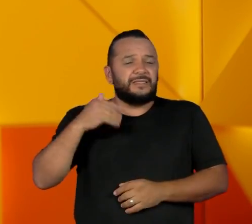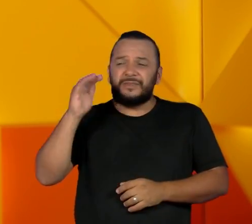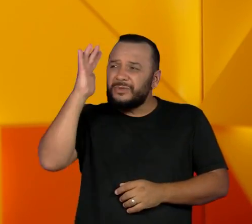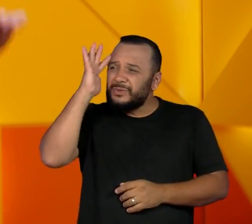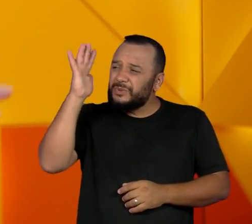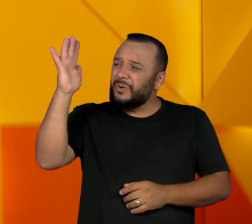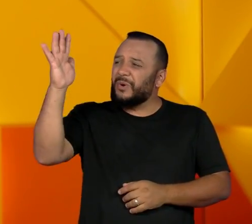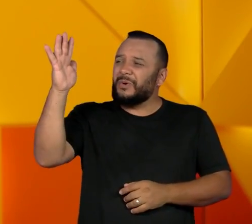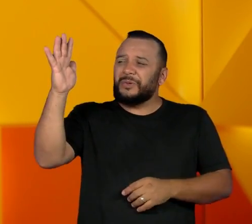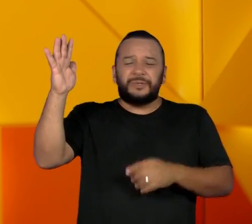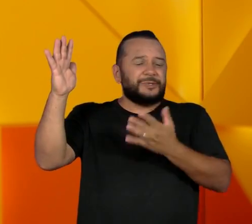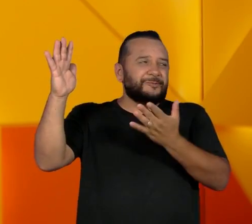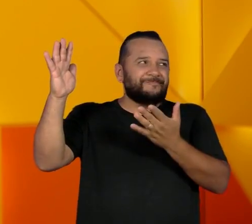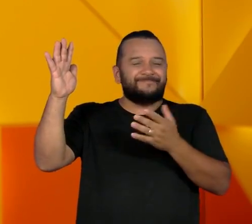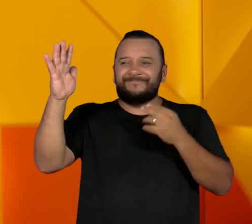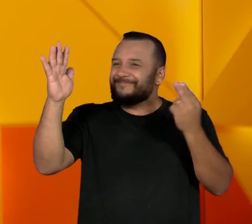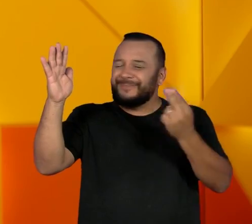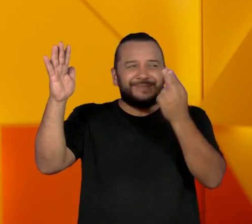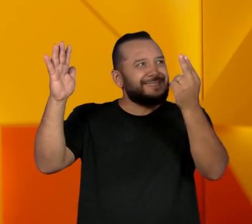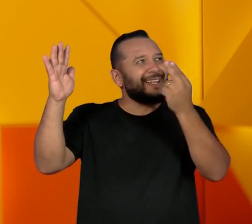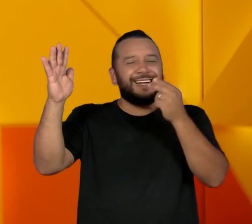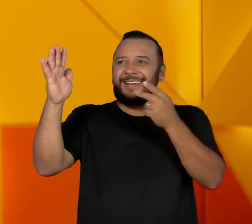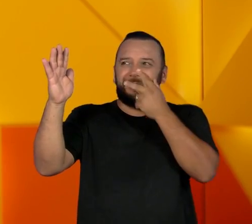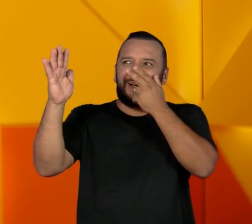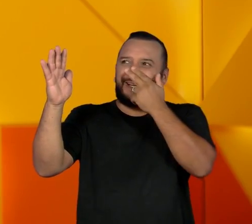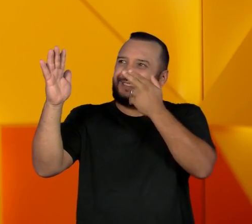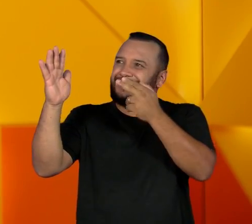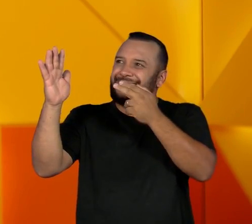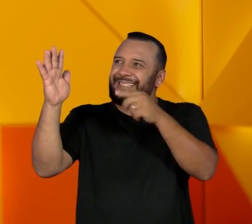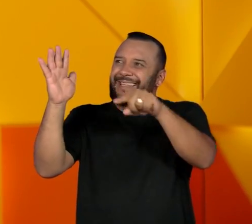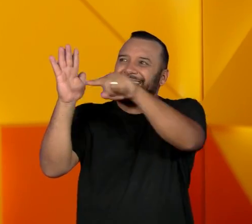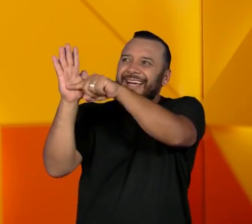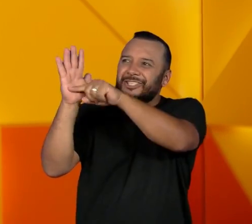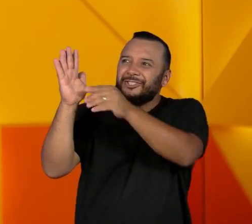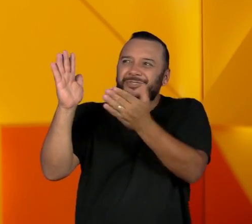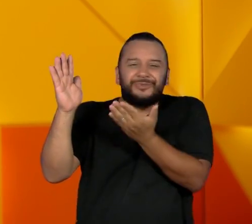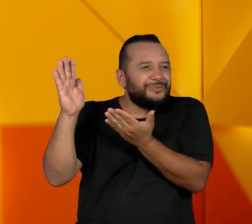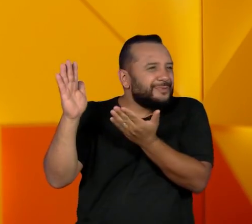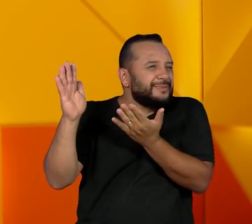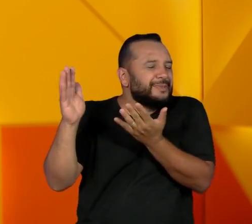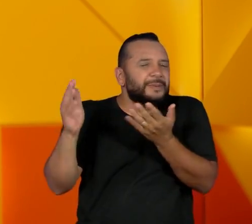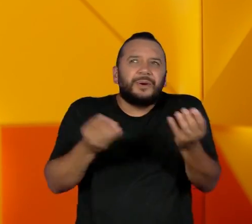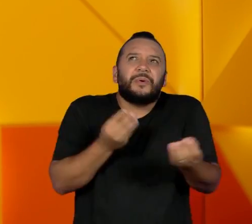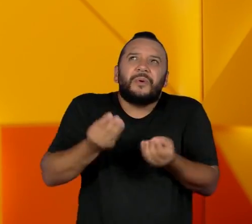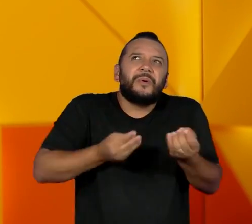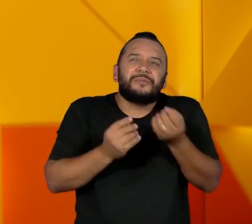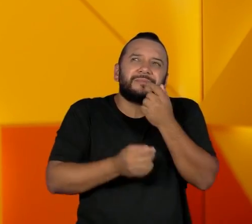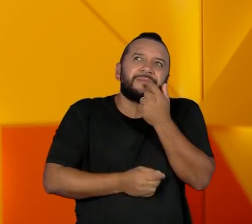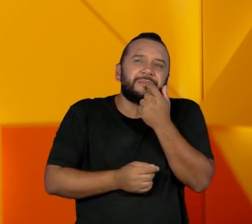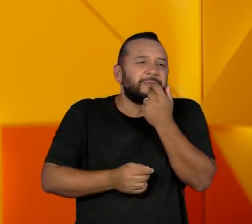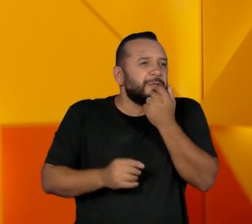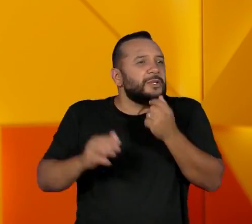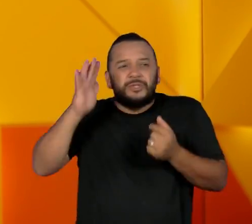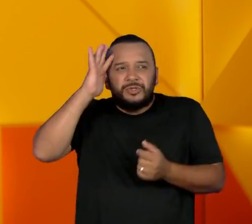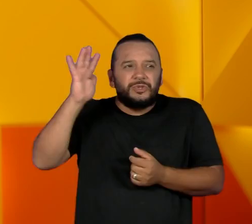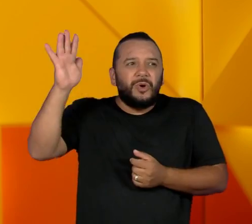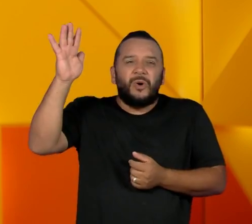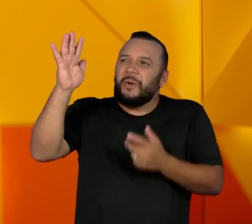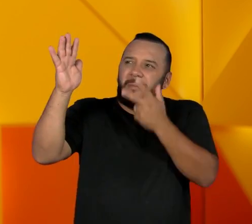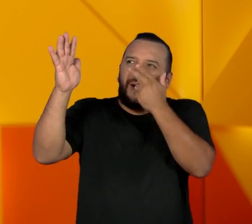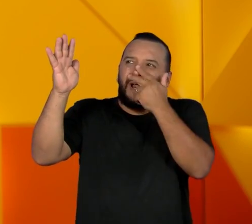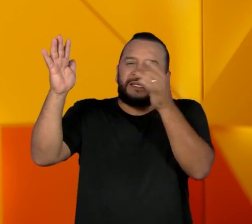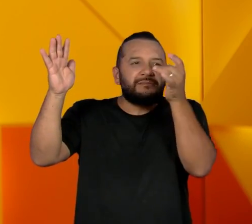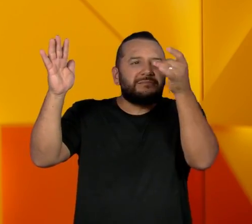um cenário positivo para que dê certo. Como é que funciona? Como é que a gente lida? Como é que o ser humano lida com a desistência